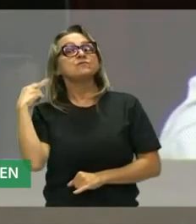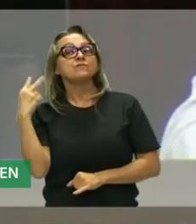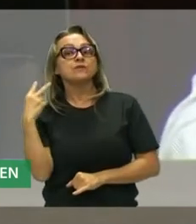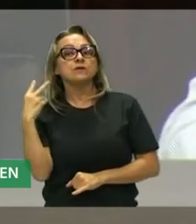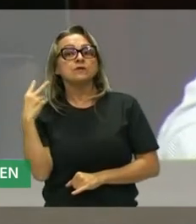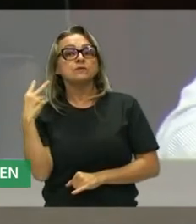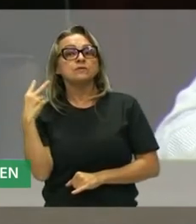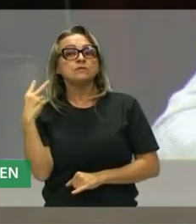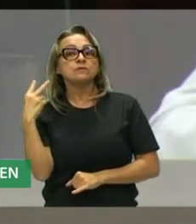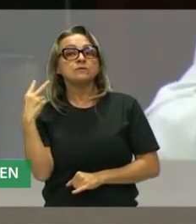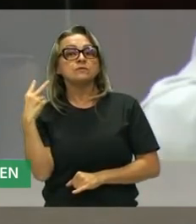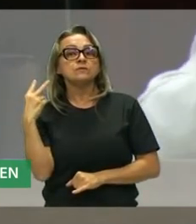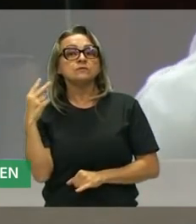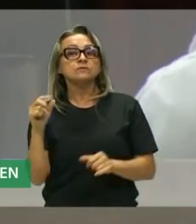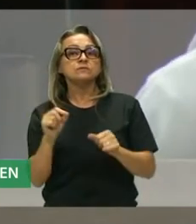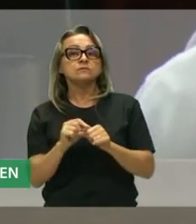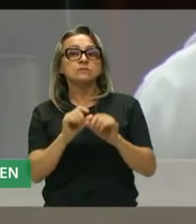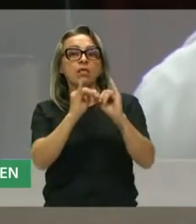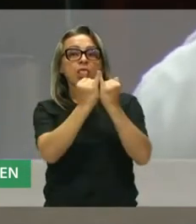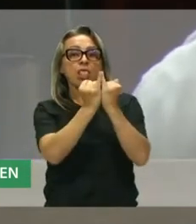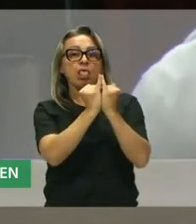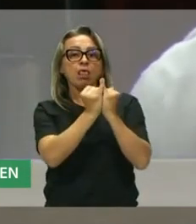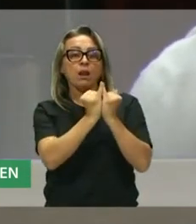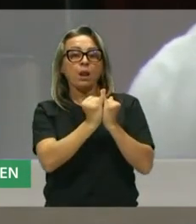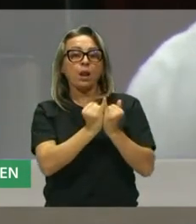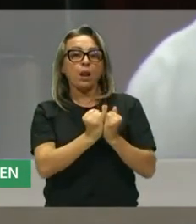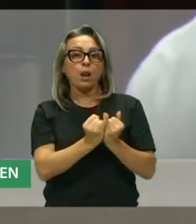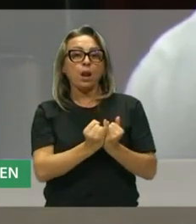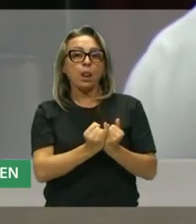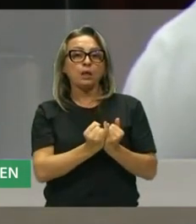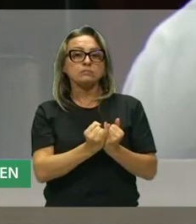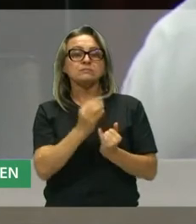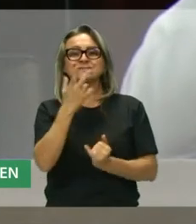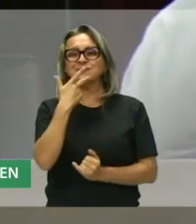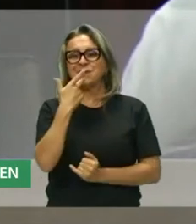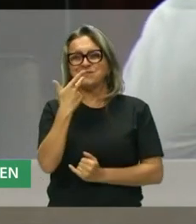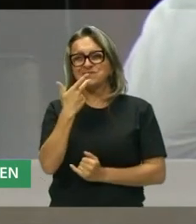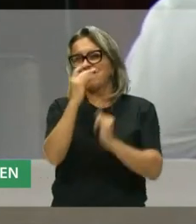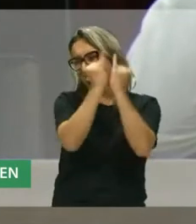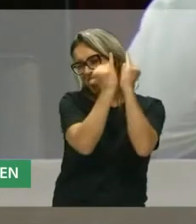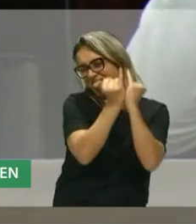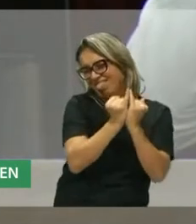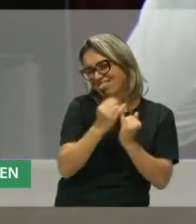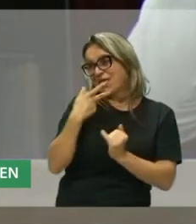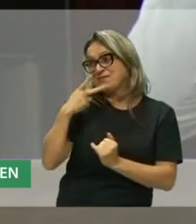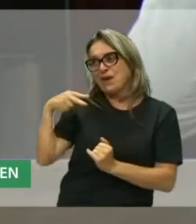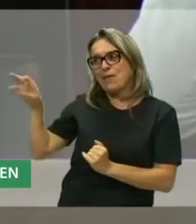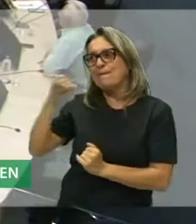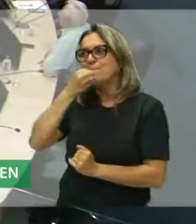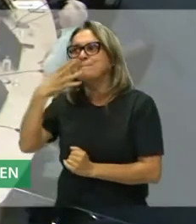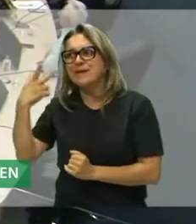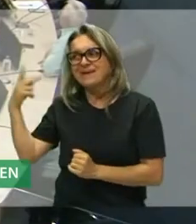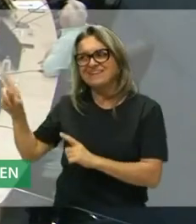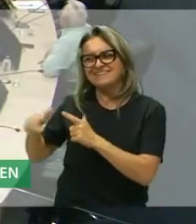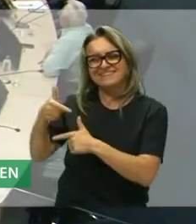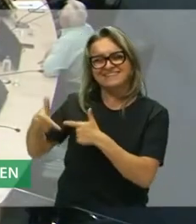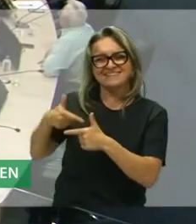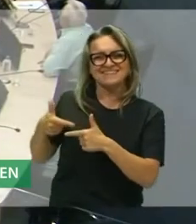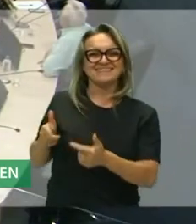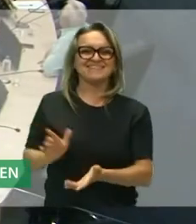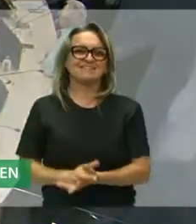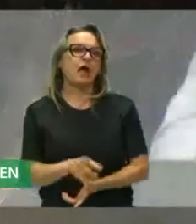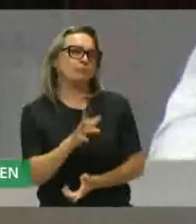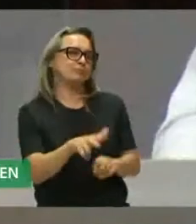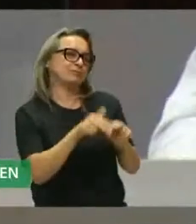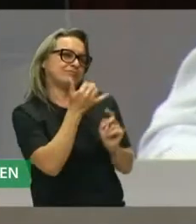indelicadeza de fazer fofoca a seu respeito e falar muito bem do seu trabalho quando vereador nessa casa. Então, nós vamos desculpá-los,